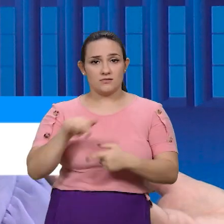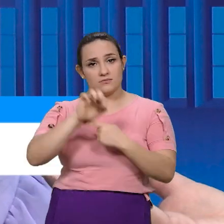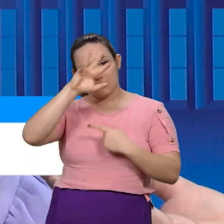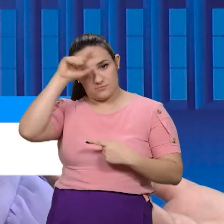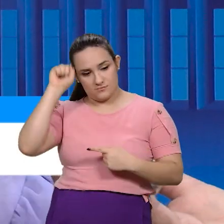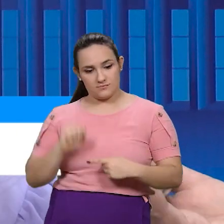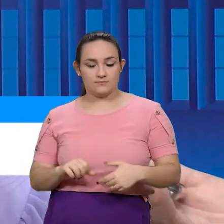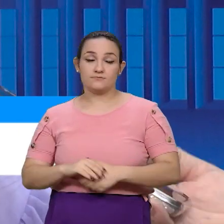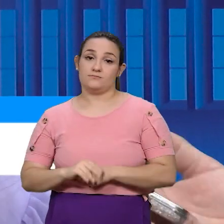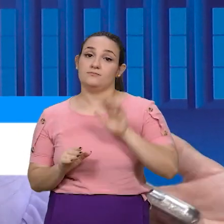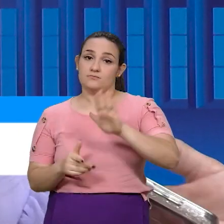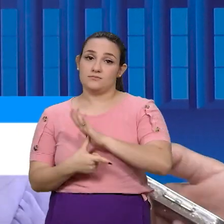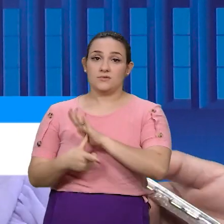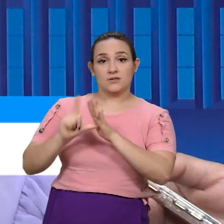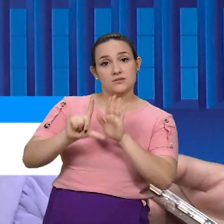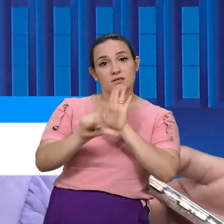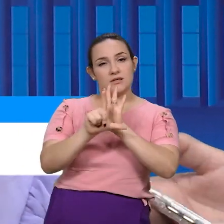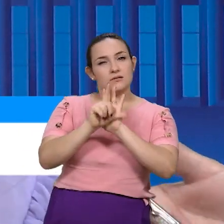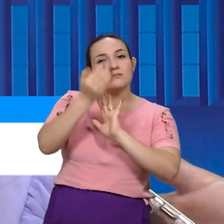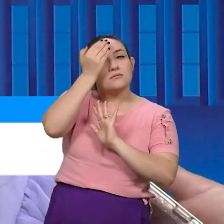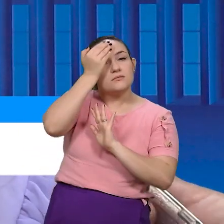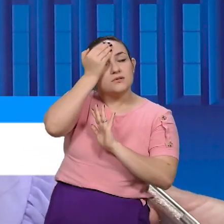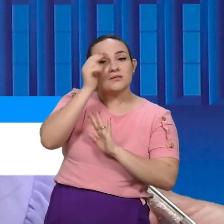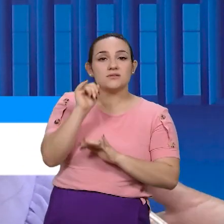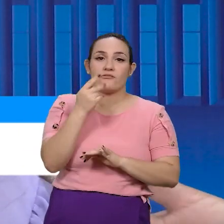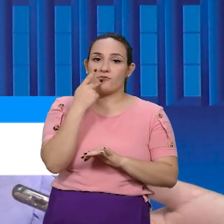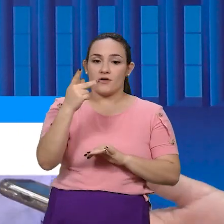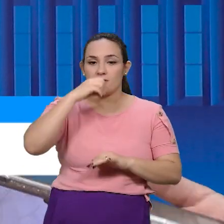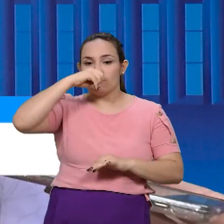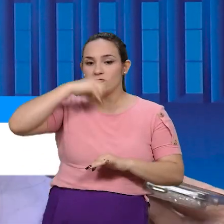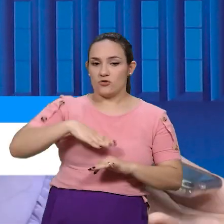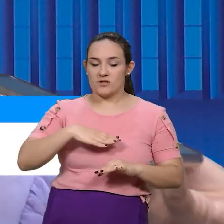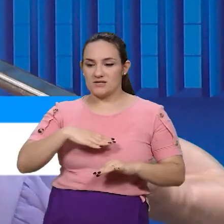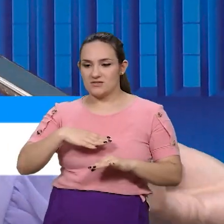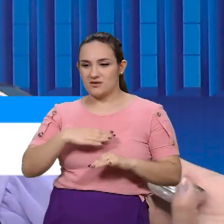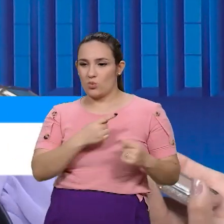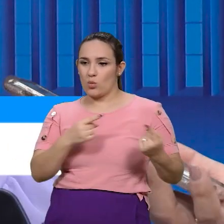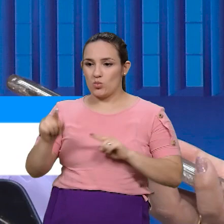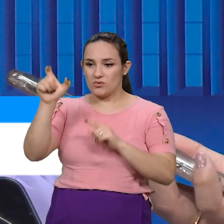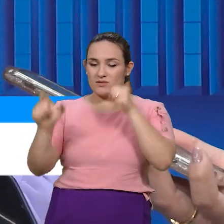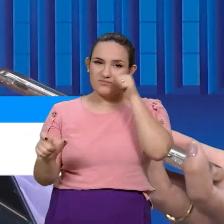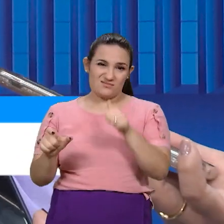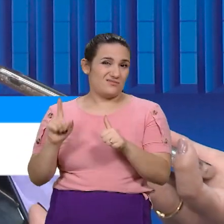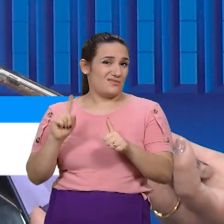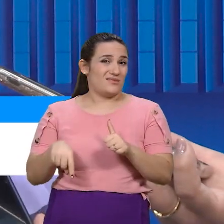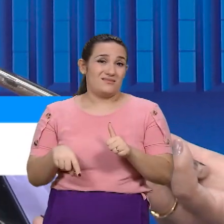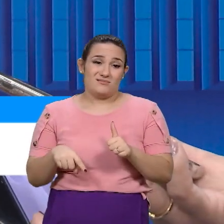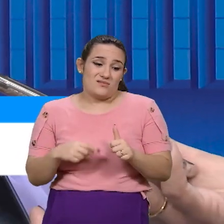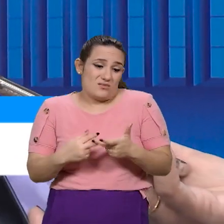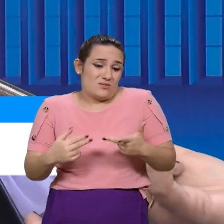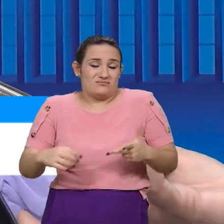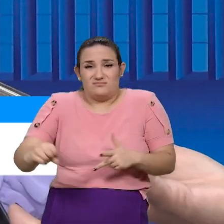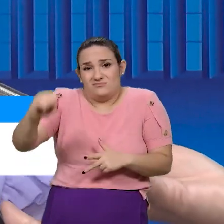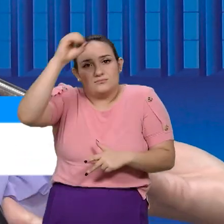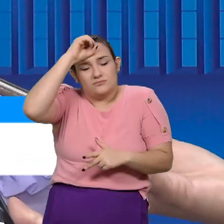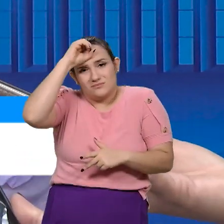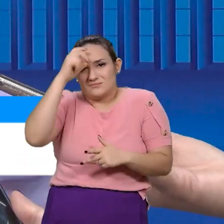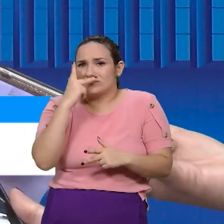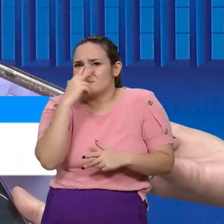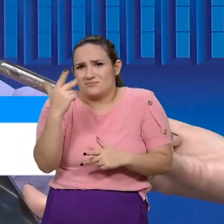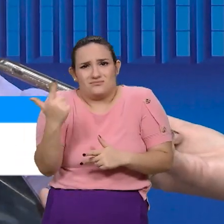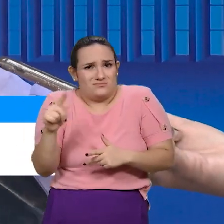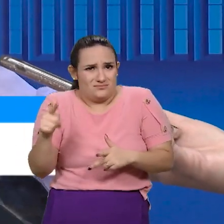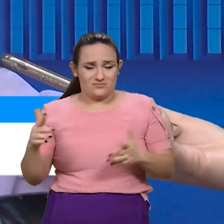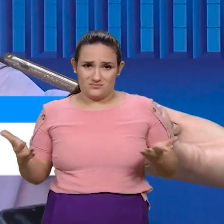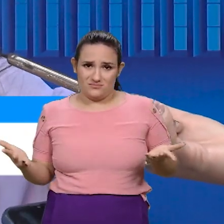a gente falar em violência doméstica era algo desconhecido, era algo que parecia que não existia, era invisível, né?